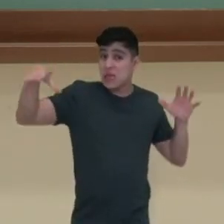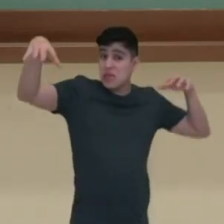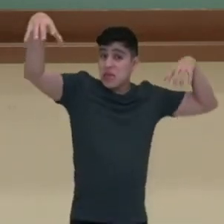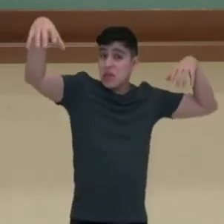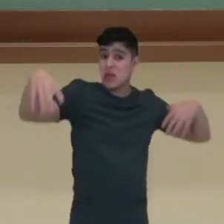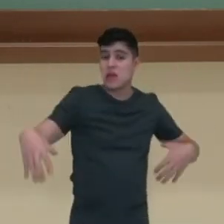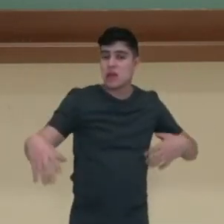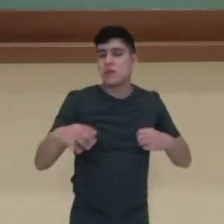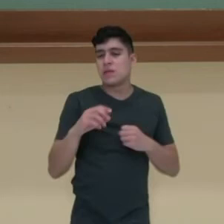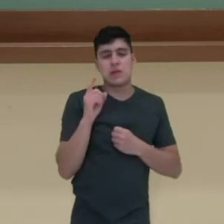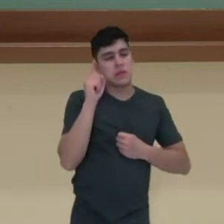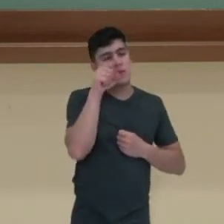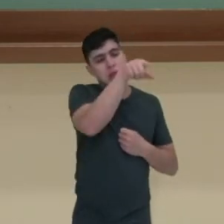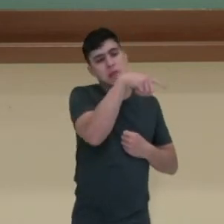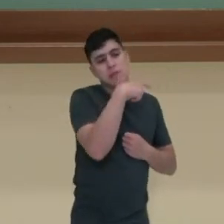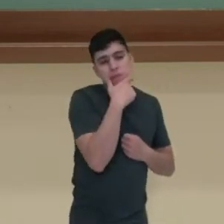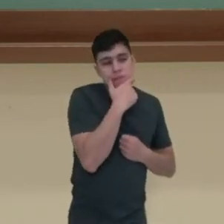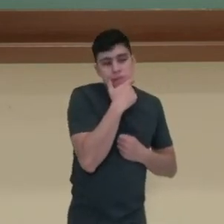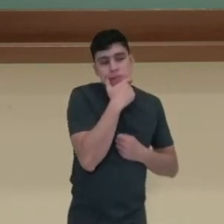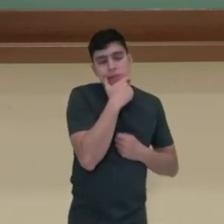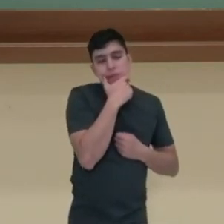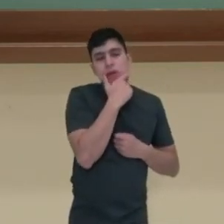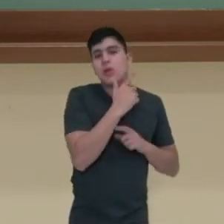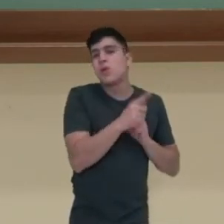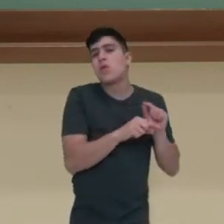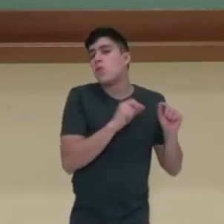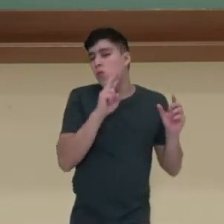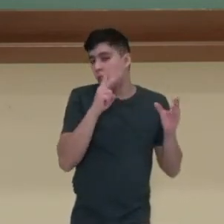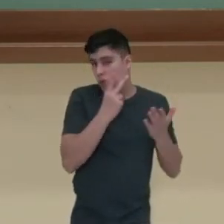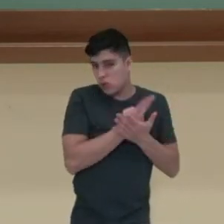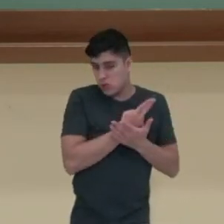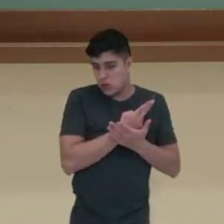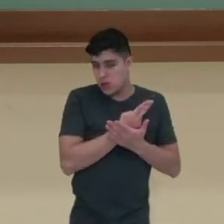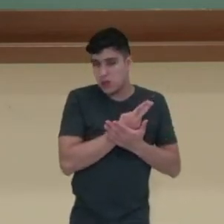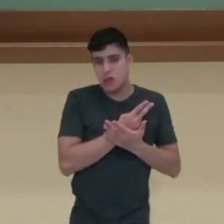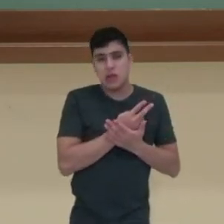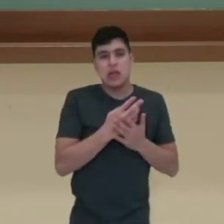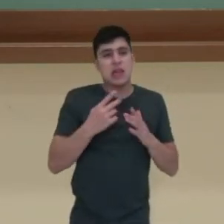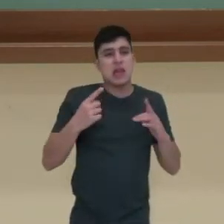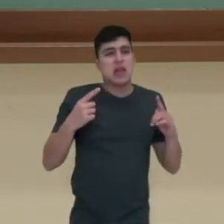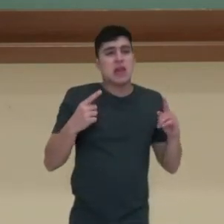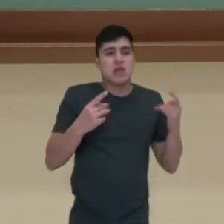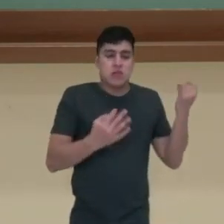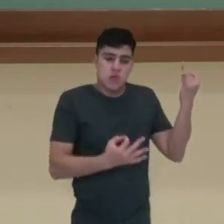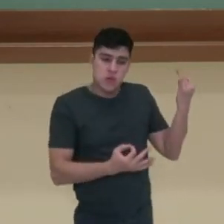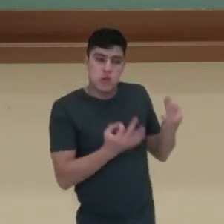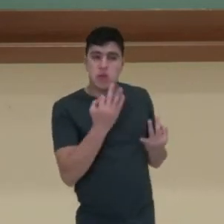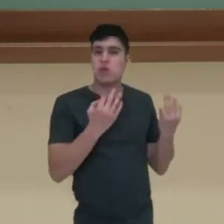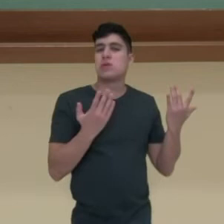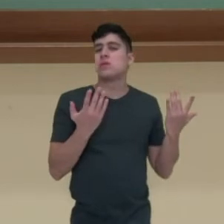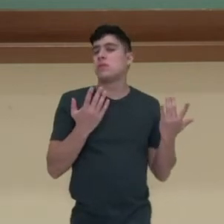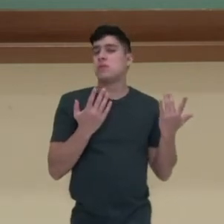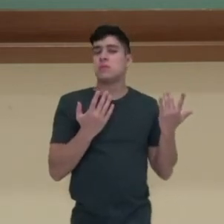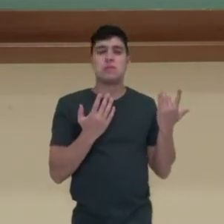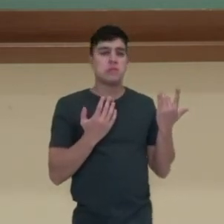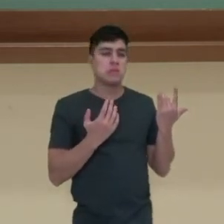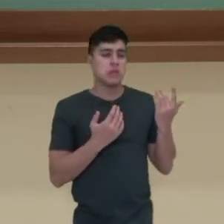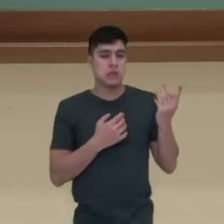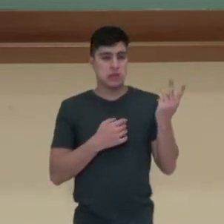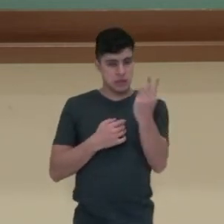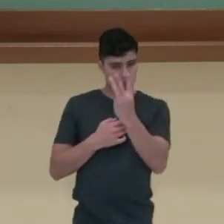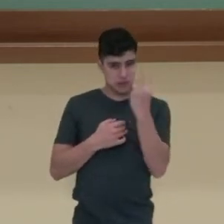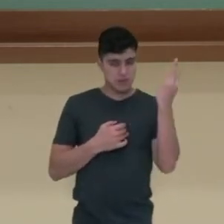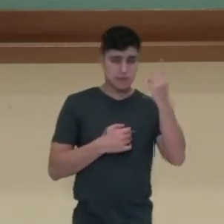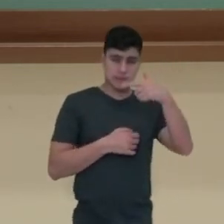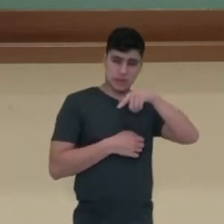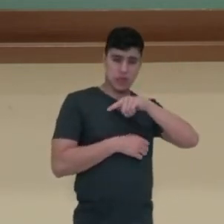e tem mais uma panificadora a 2 quadras. Ao invés de ter aquela concorrência mais justa, onde os 3